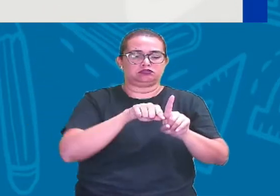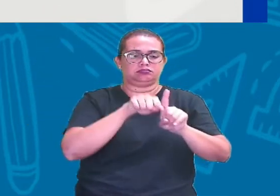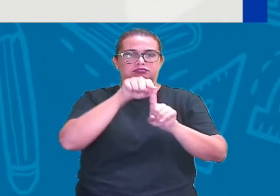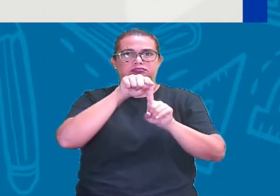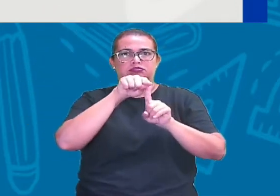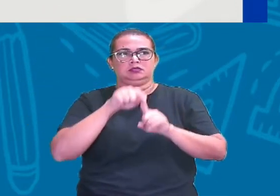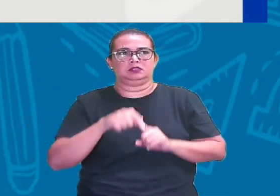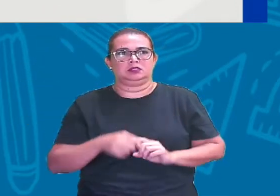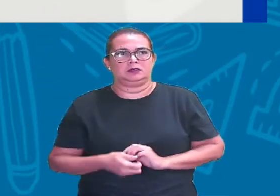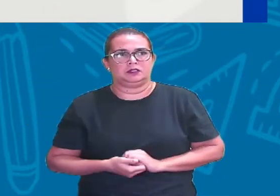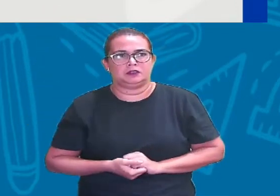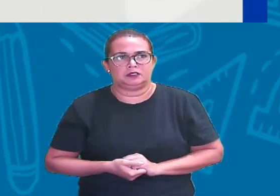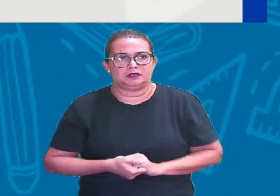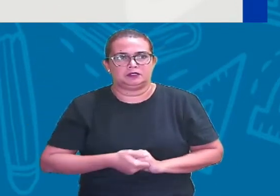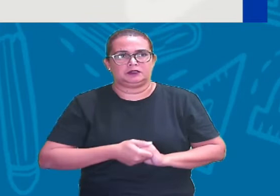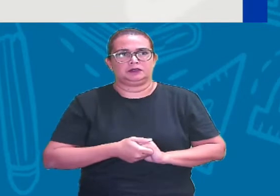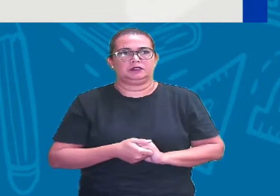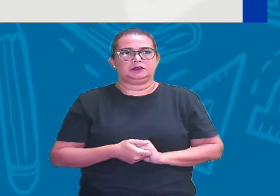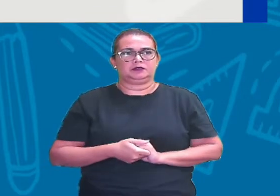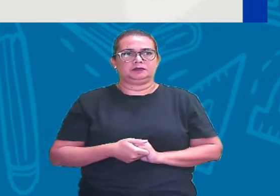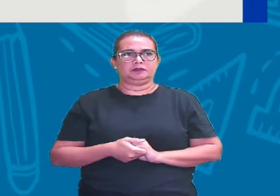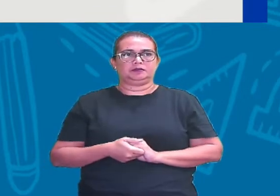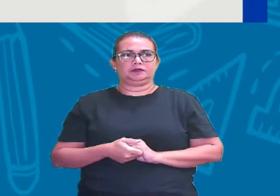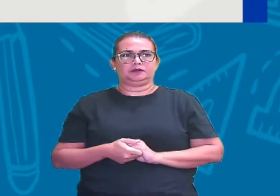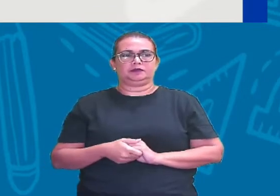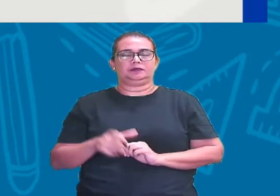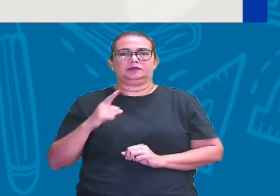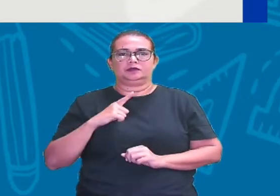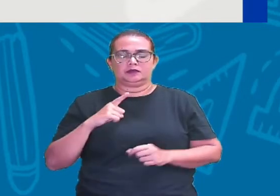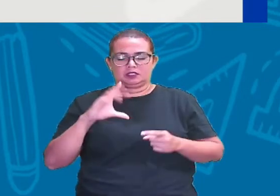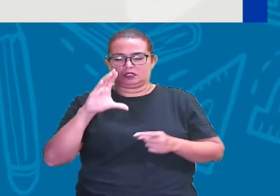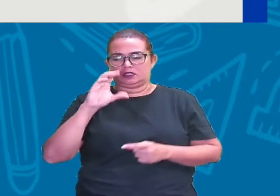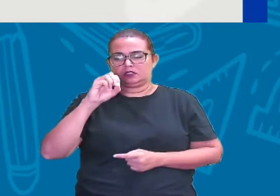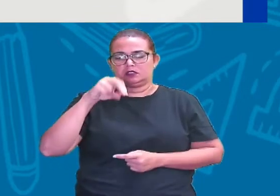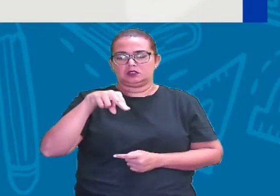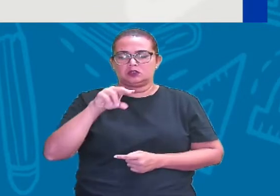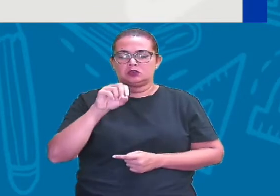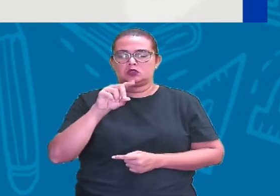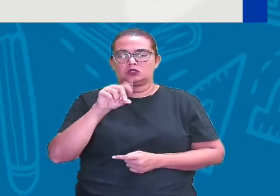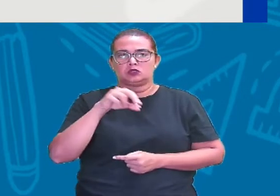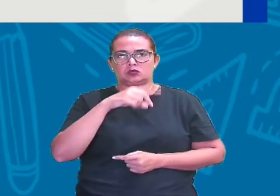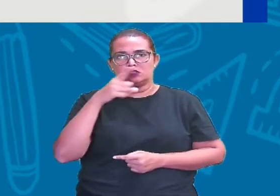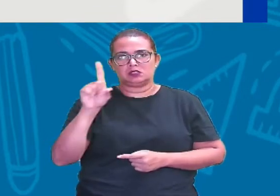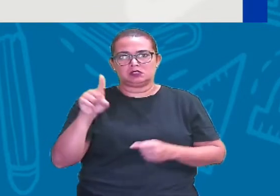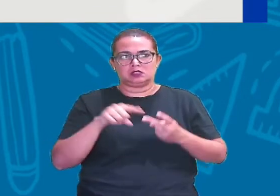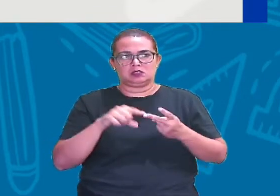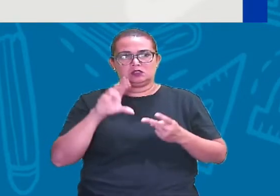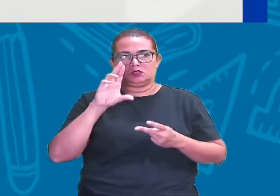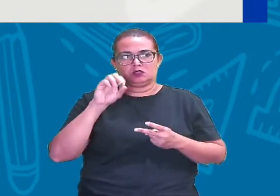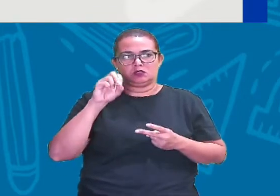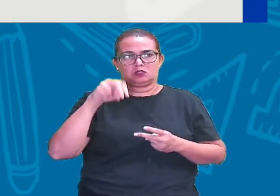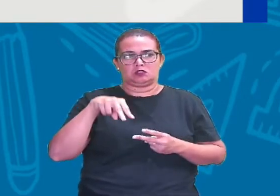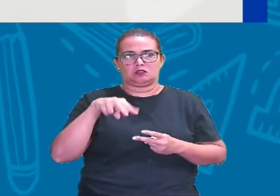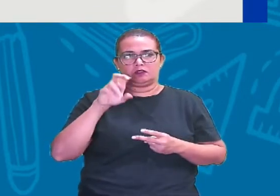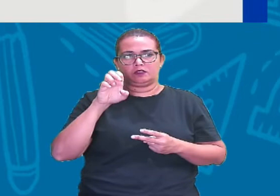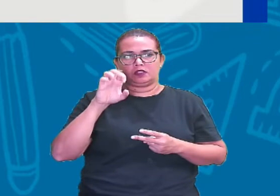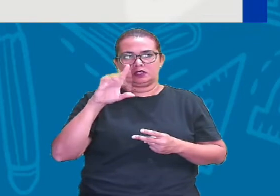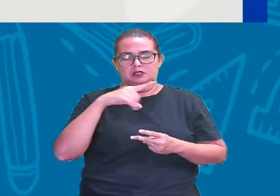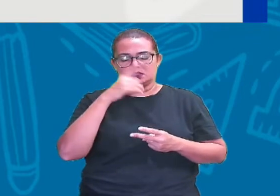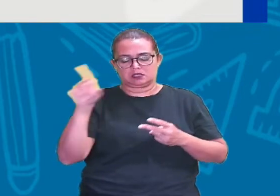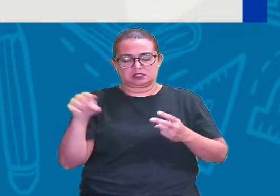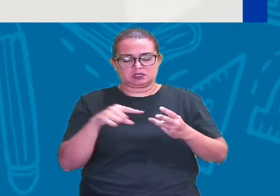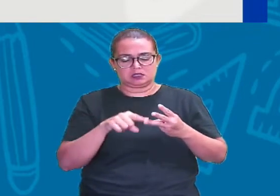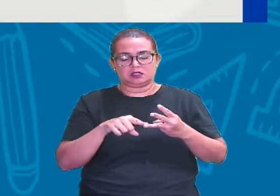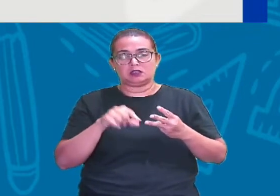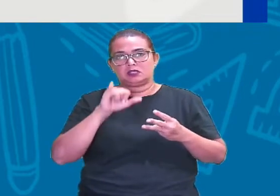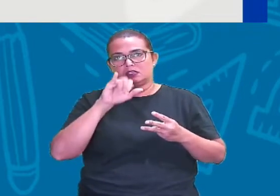Aqui eu tenho uma condução, uma convecção e uma radiação ao mesmo tempo. Estou falando de réptil ainda, tá bom? Aqui eu tenho um